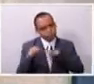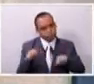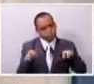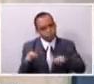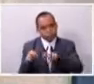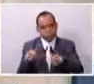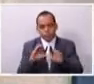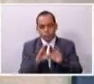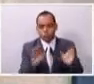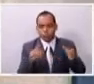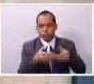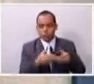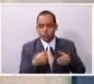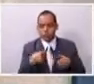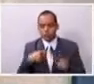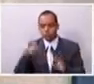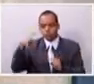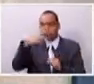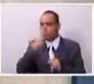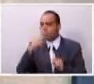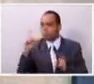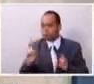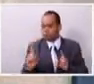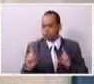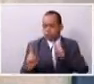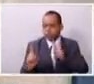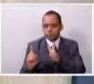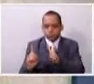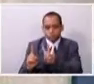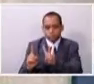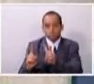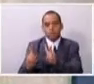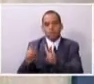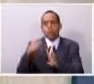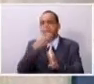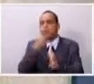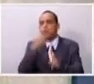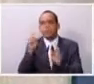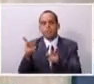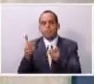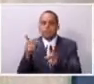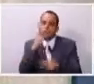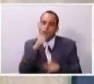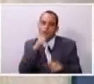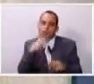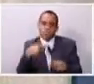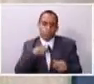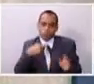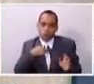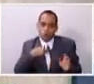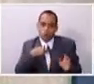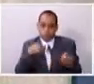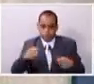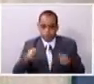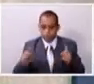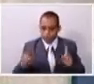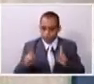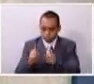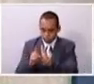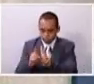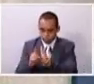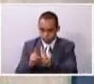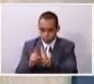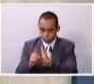comunidade, foram abordar um cidadão que fazia o comércio irregular, vendia água. É uma prática irregular, tem que ser coibida pela